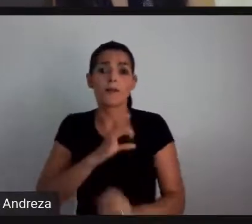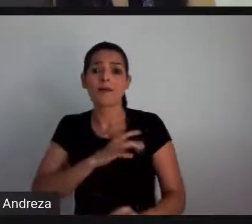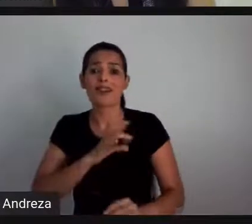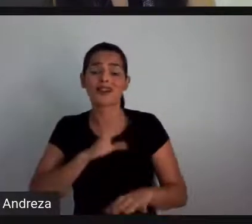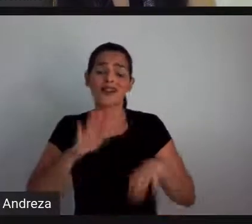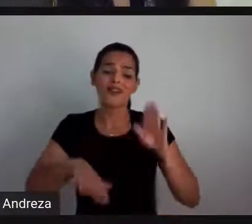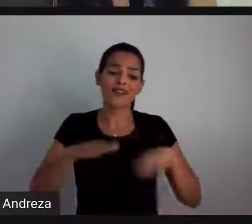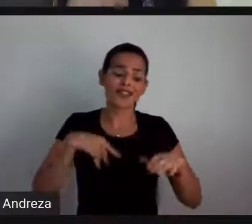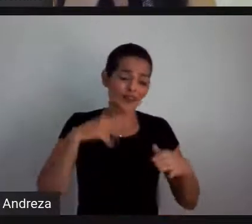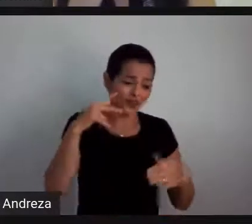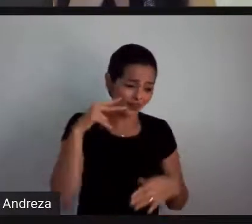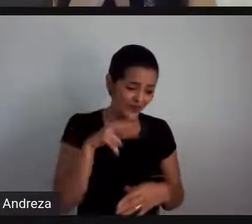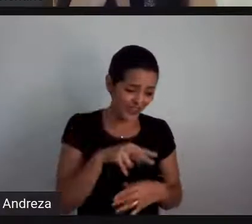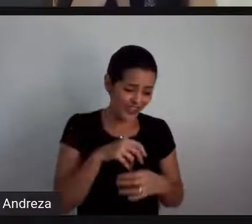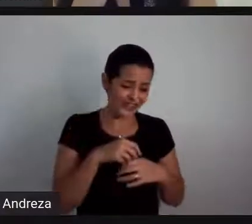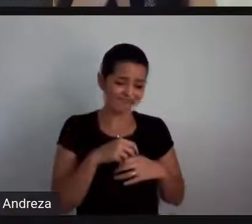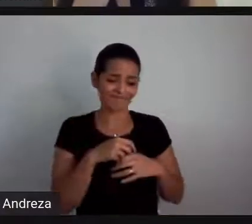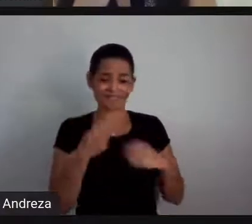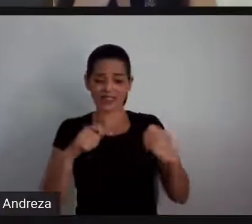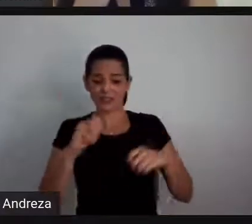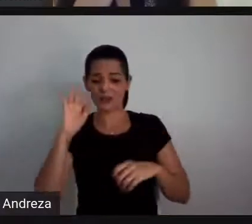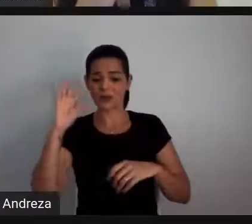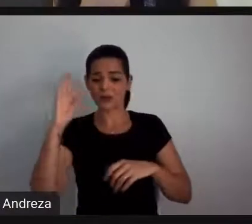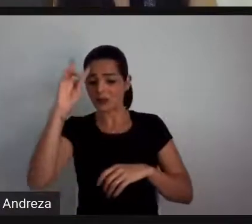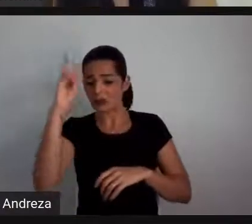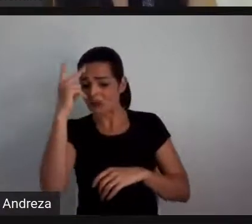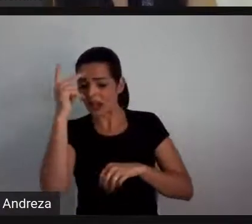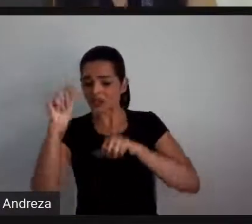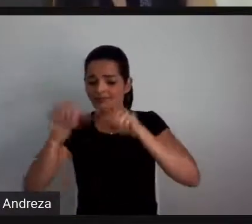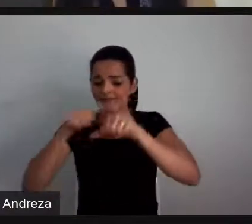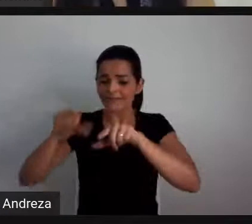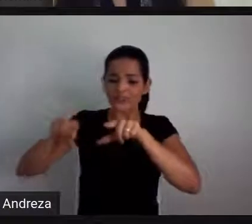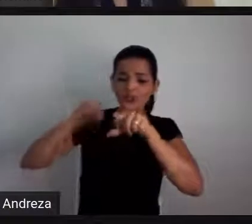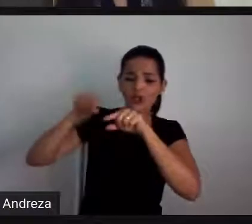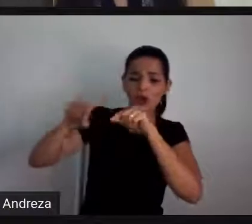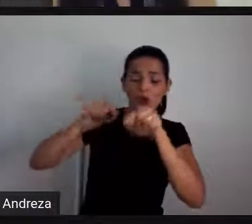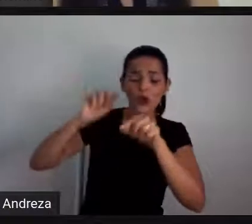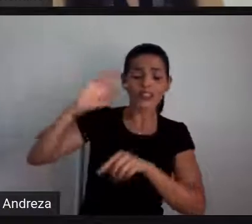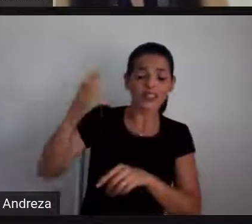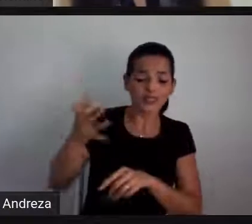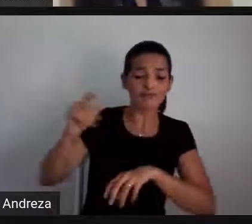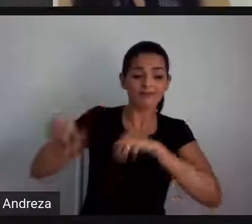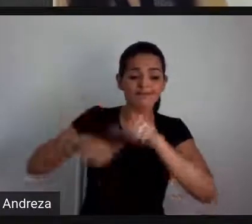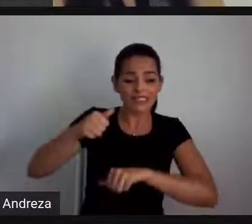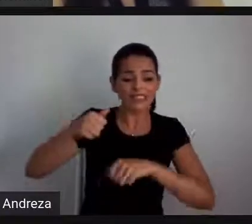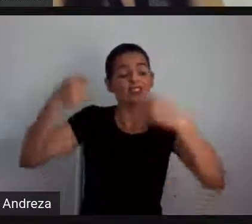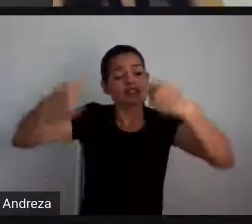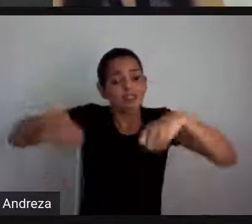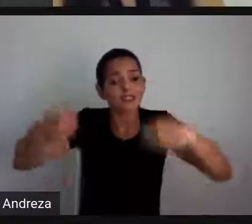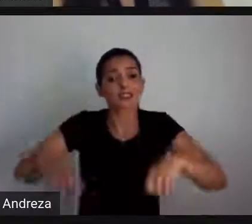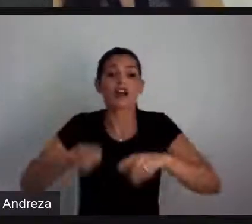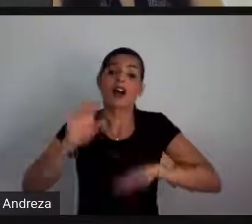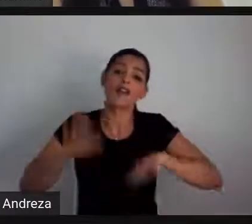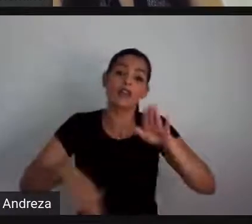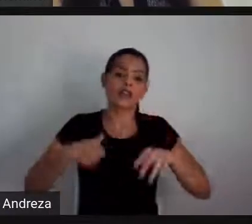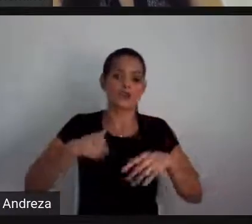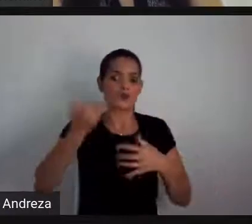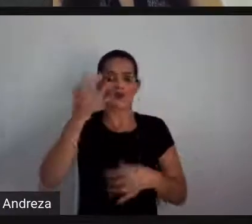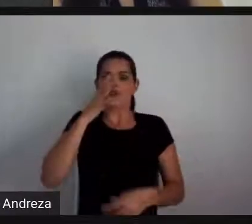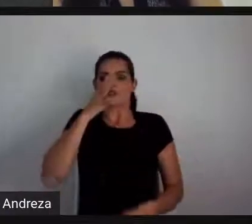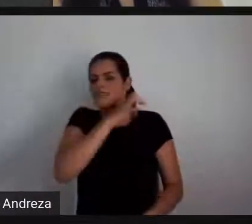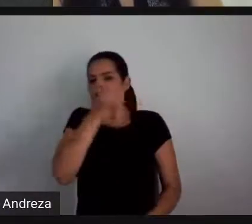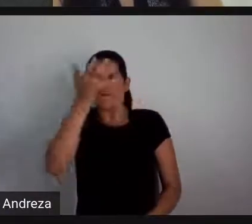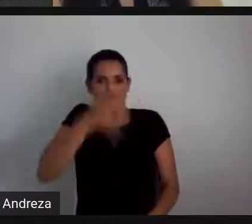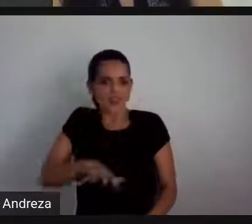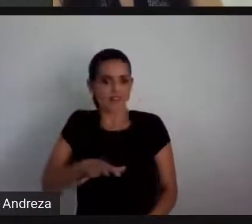quero ver, eu vou ter que mudar as minhas decisões, eu não quero mudar minhas decisões, né? Então tem uma série de coisas às vezes aí de pano de fundo que impede a